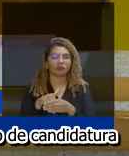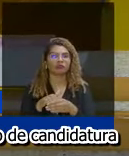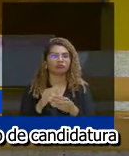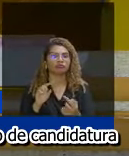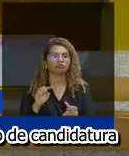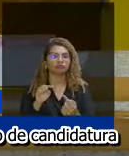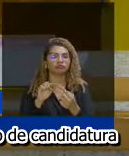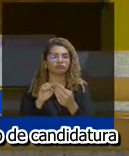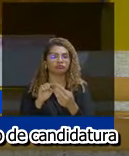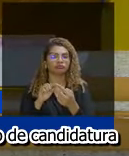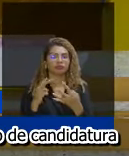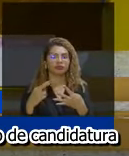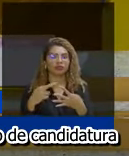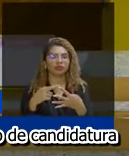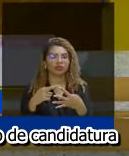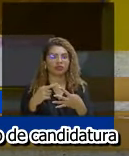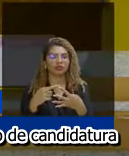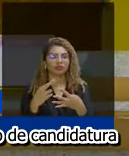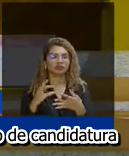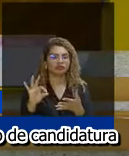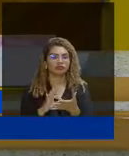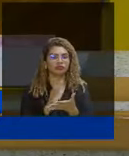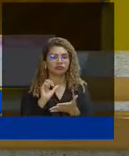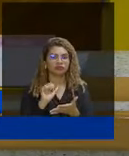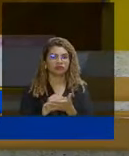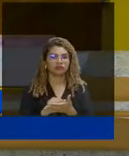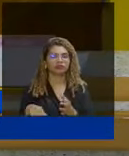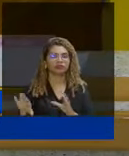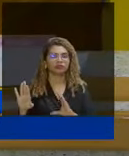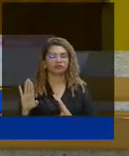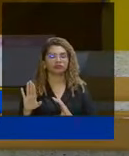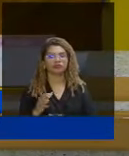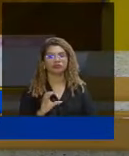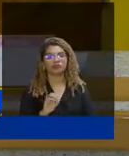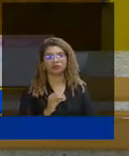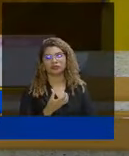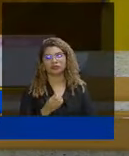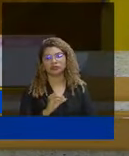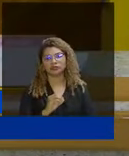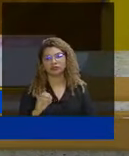recurso eleitoral na ação de impugnação do registro de candidatura número